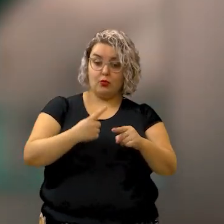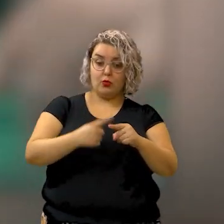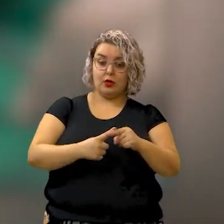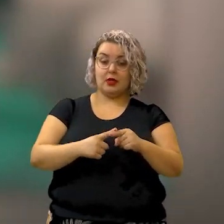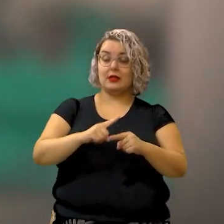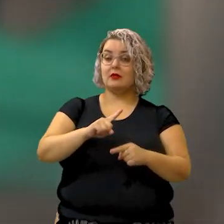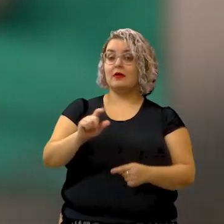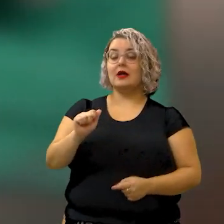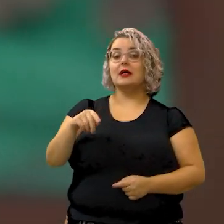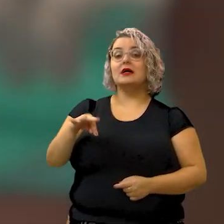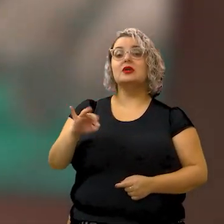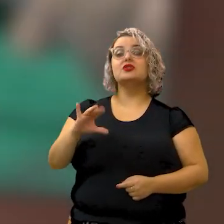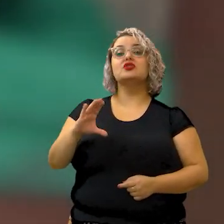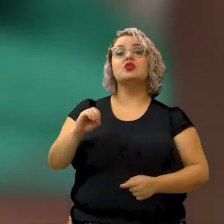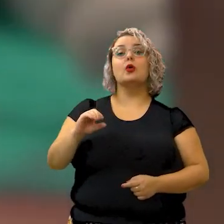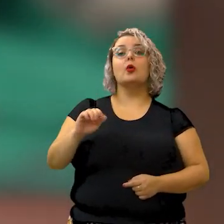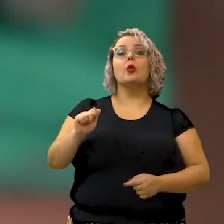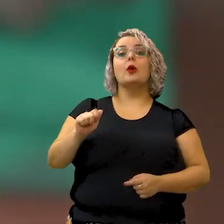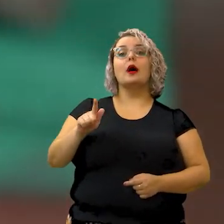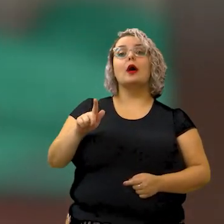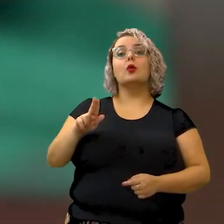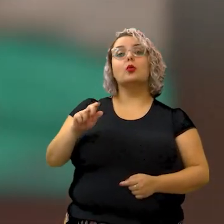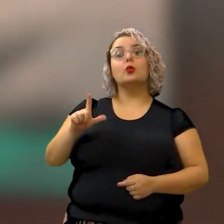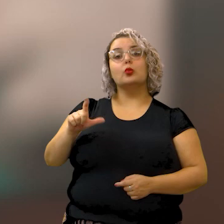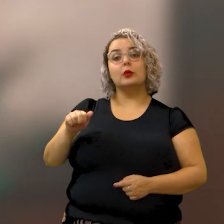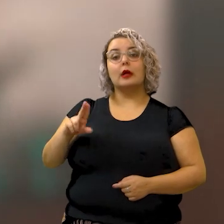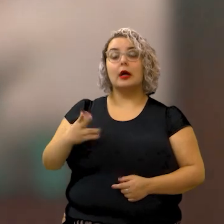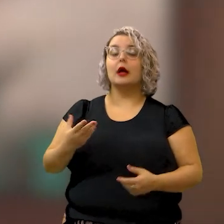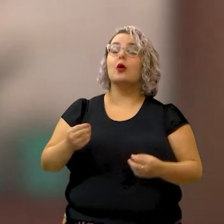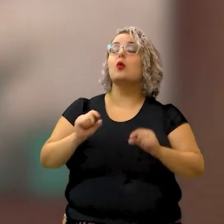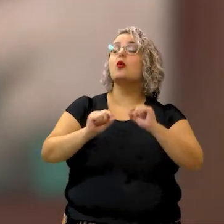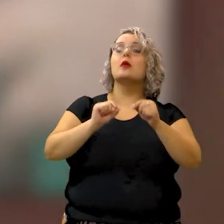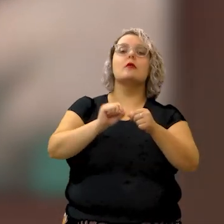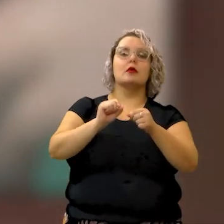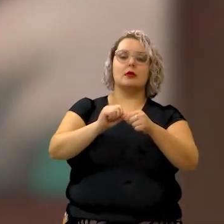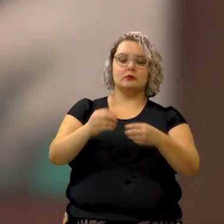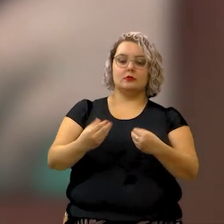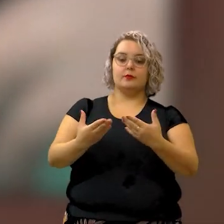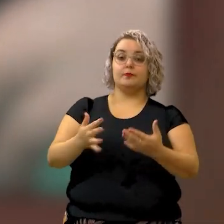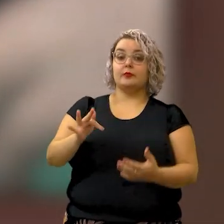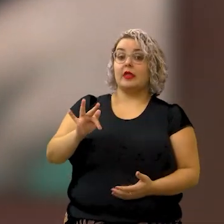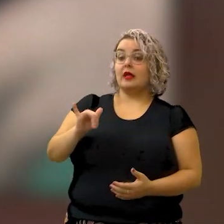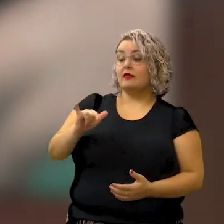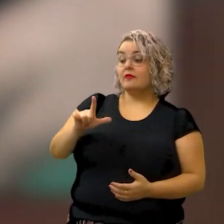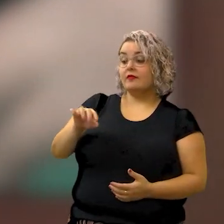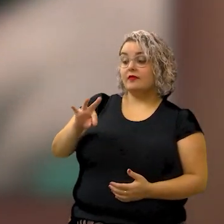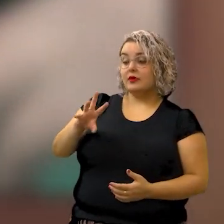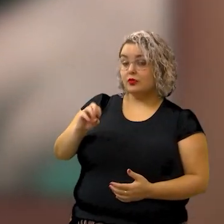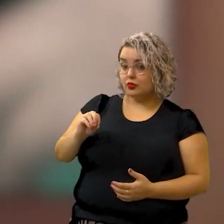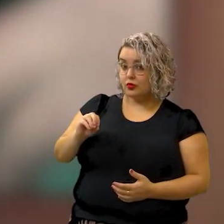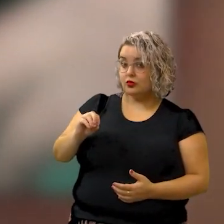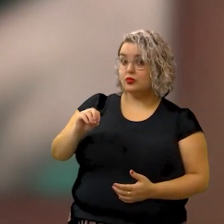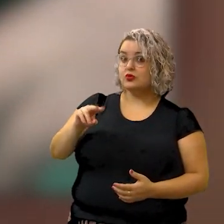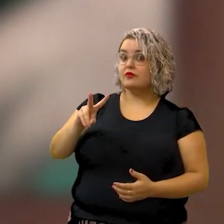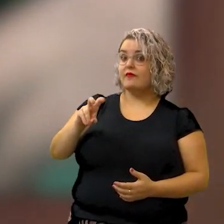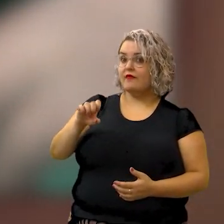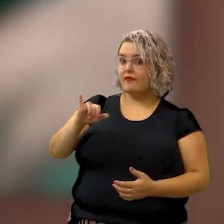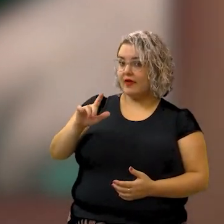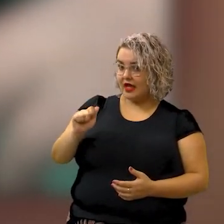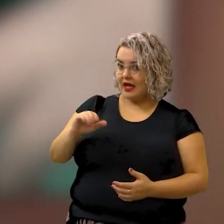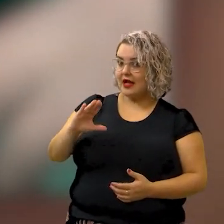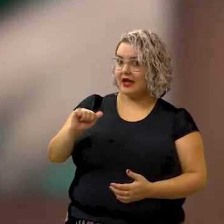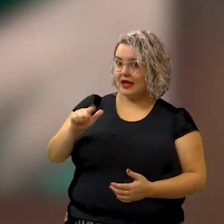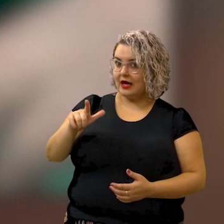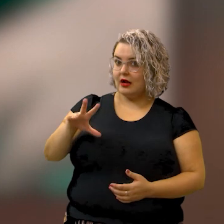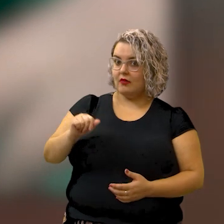operar, porque a gente não vai anticoagular, o que a gente faz é colocar uma peça que chama filtro de veia cava. Então,